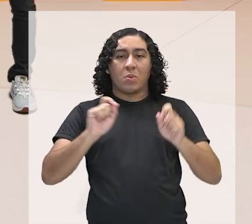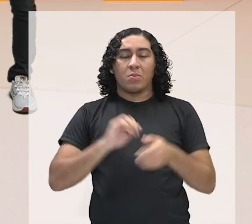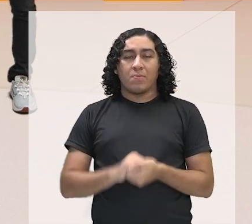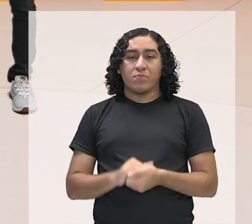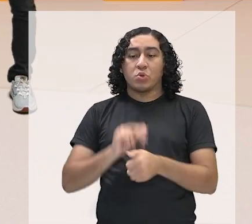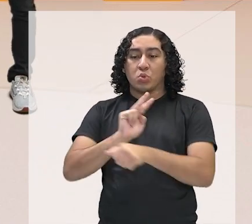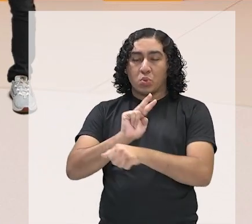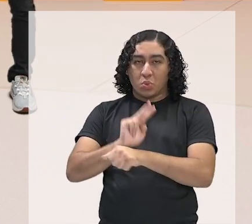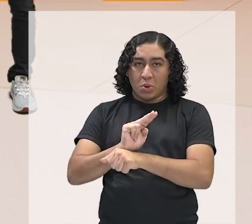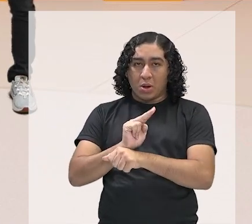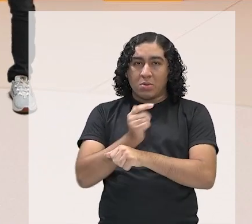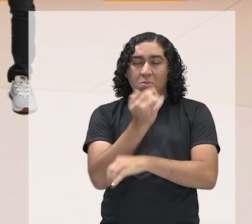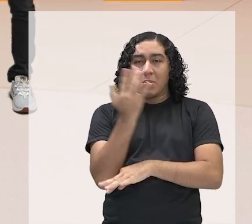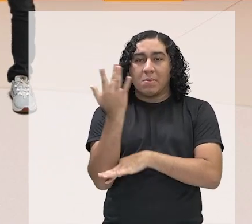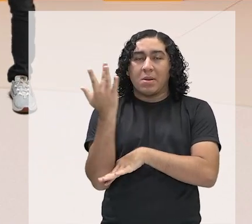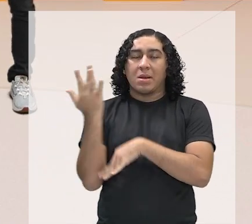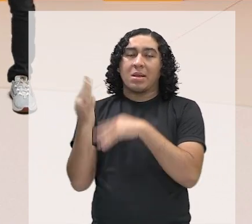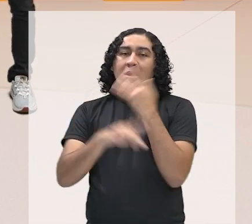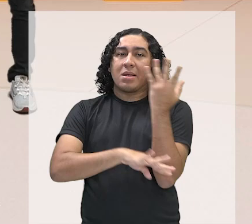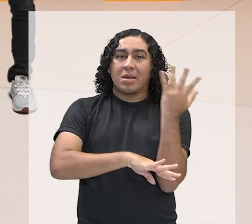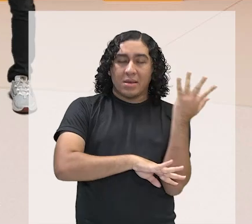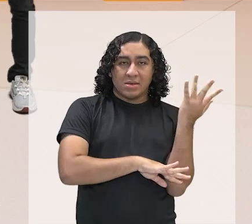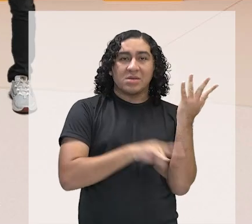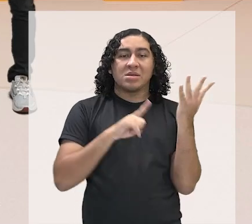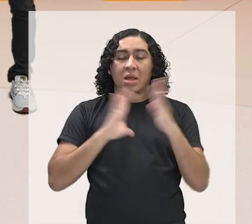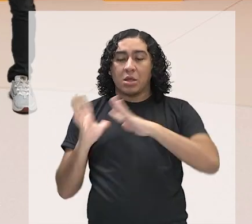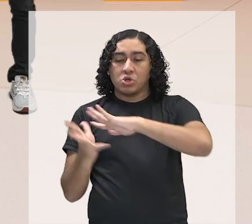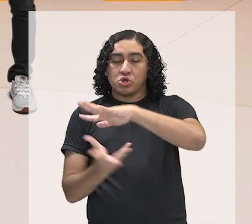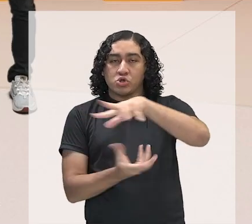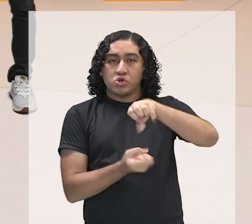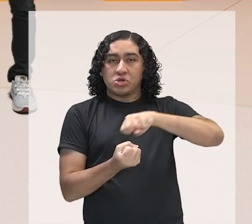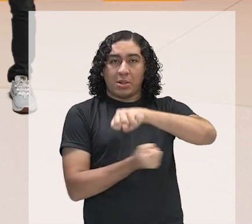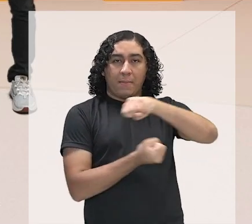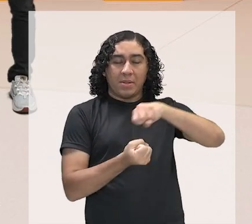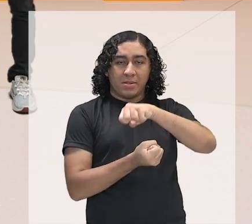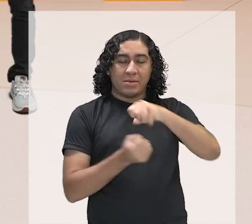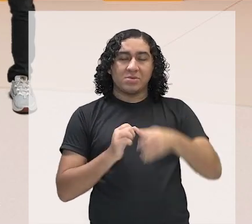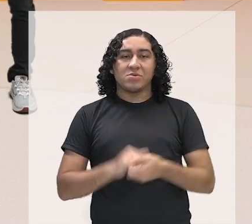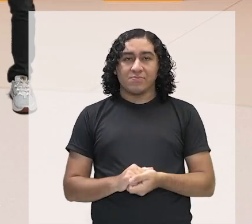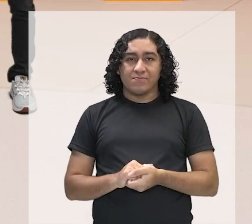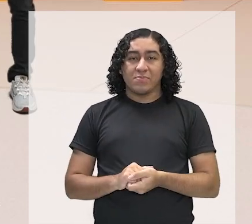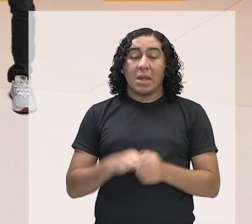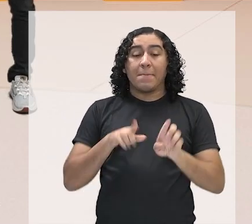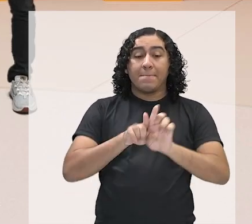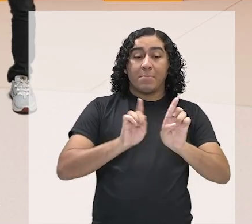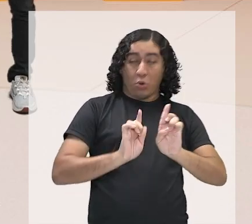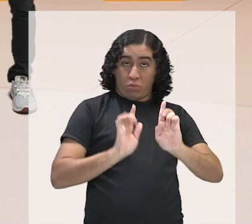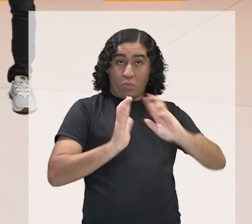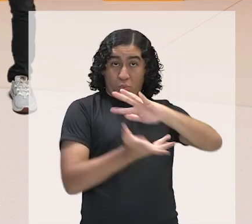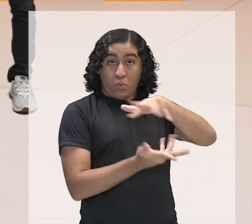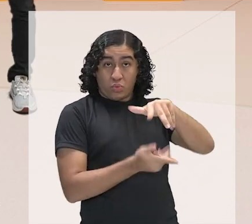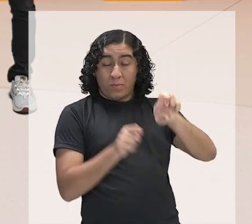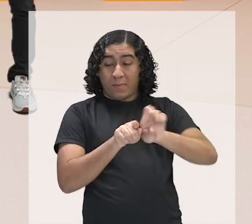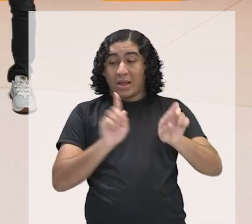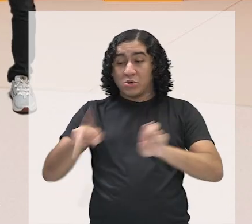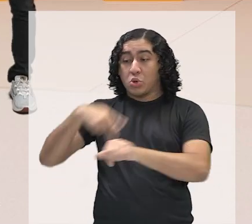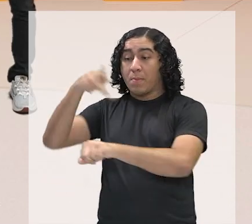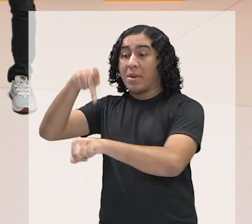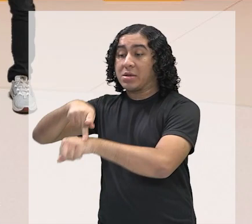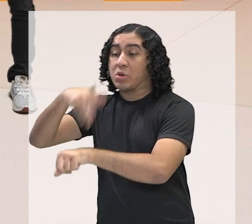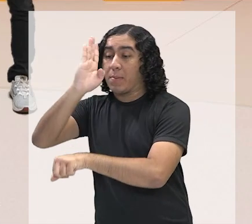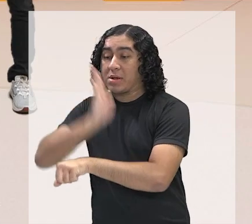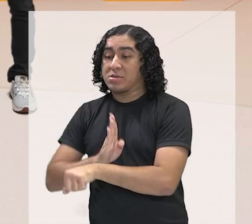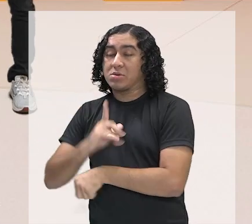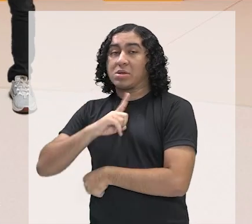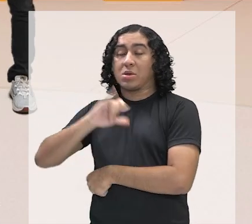desenvolvimento sustentável em escala mundial. E numa escala nacional, no caso do Brasil, a gente tem o IBAMA, que será o responsável